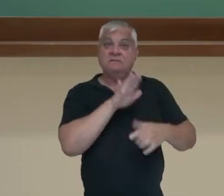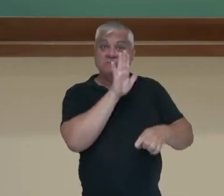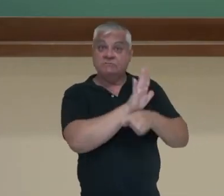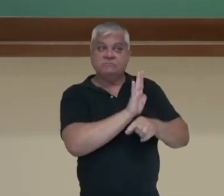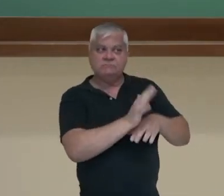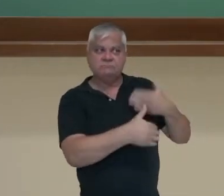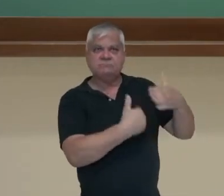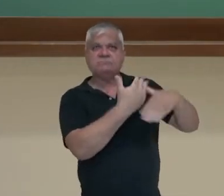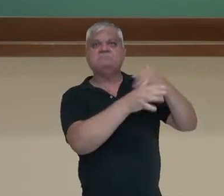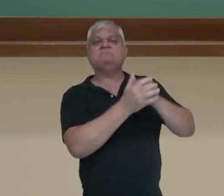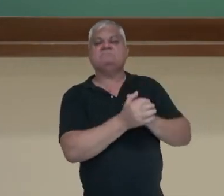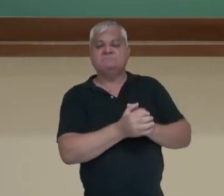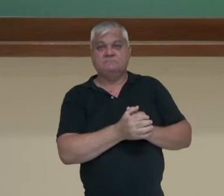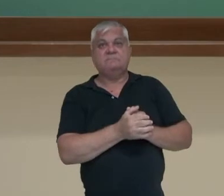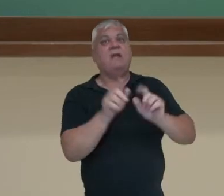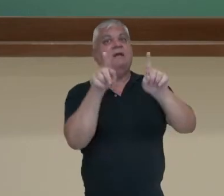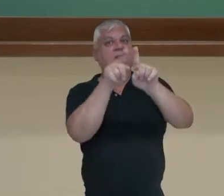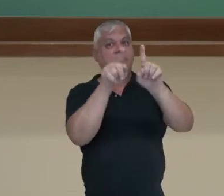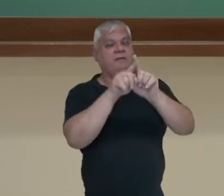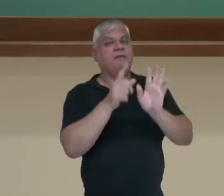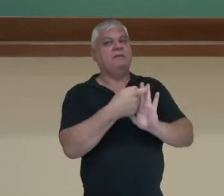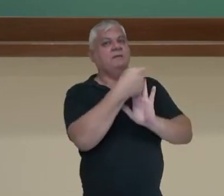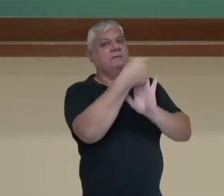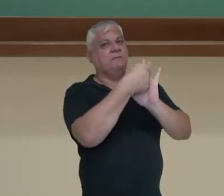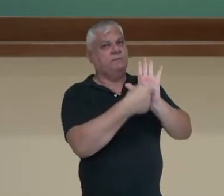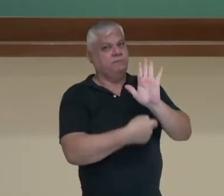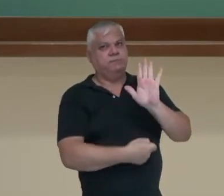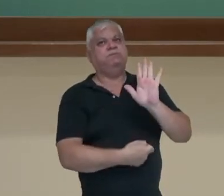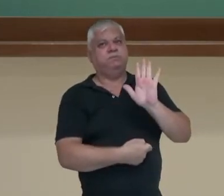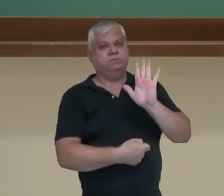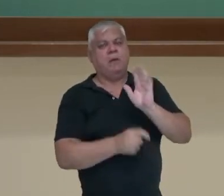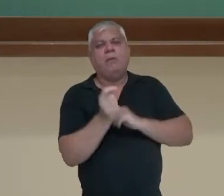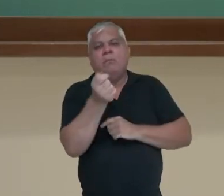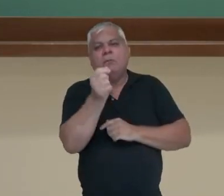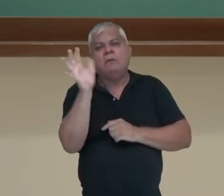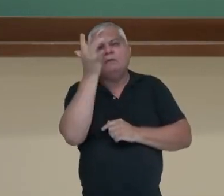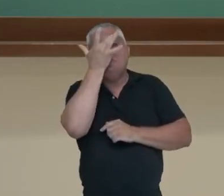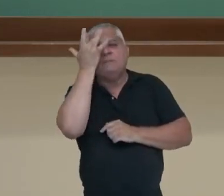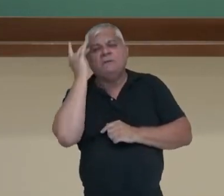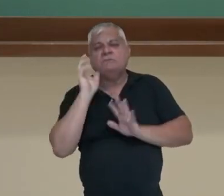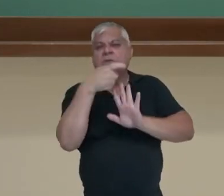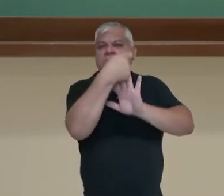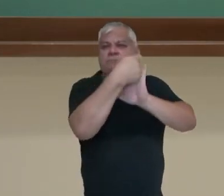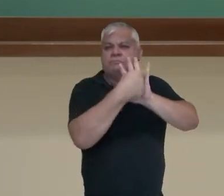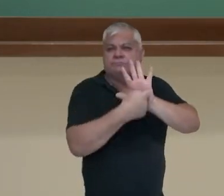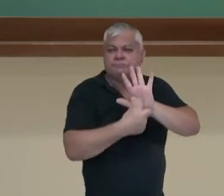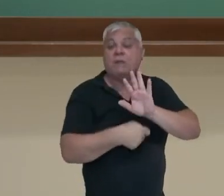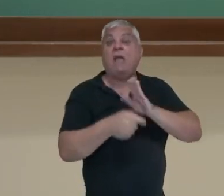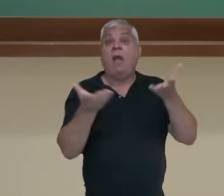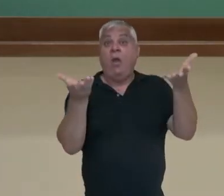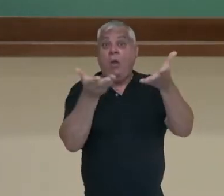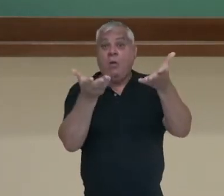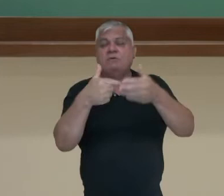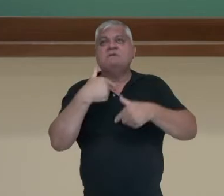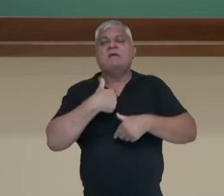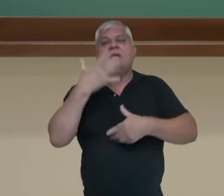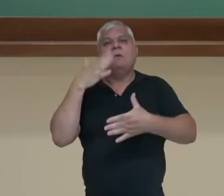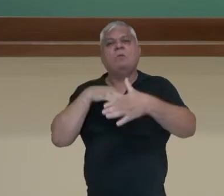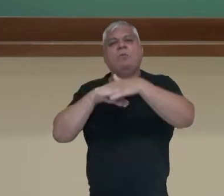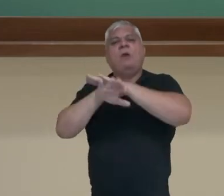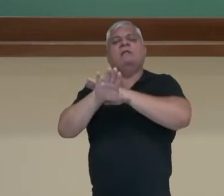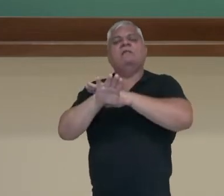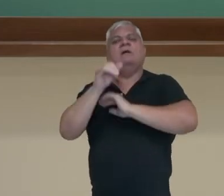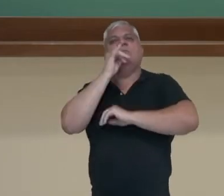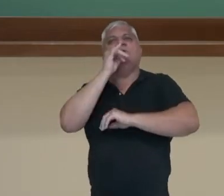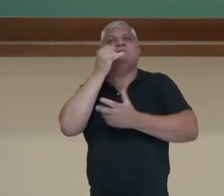muito foi a escrita, né? Que não era ali muito popular e depois ficou. É claro que hoje em dia, quando a gente quer guardar um